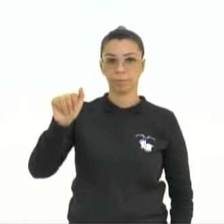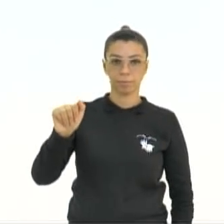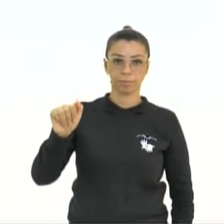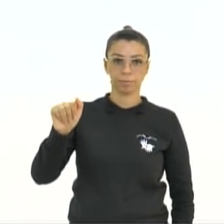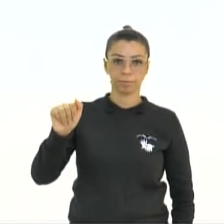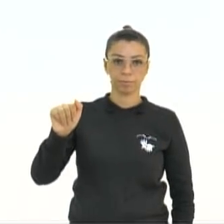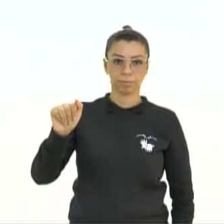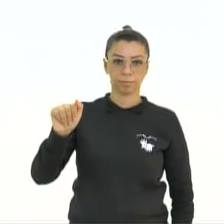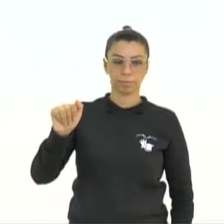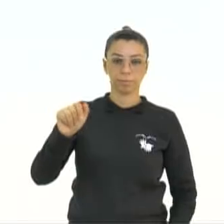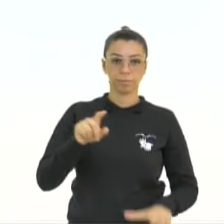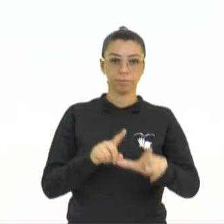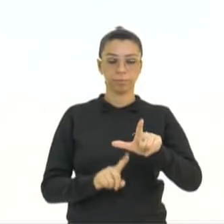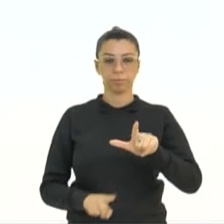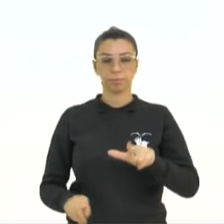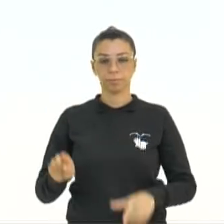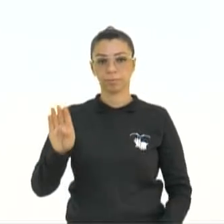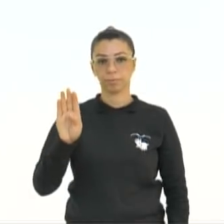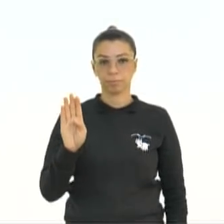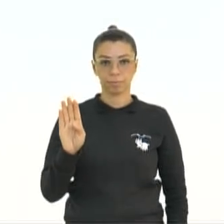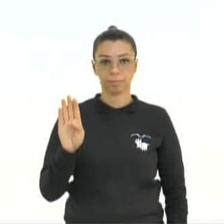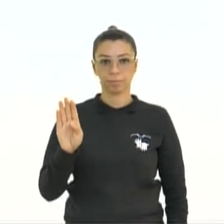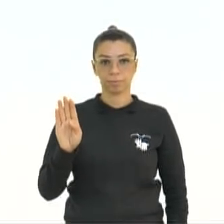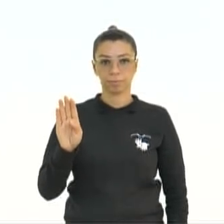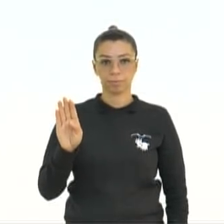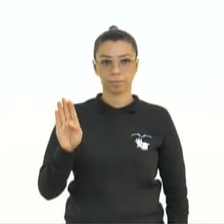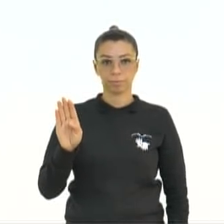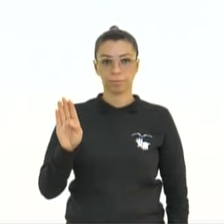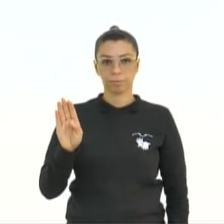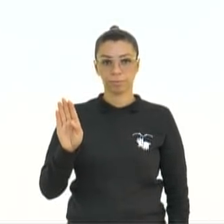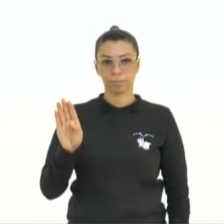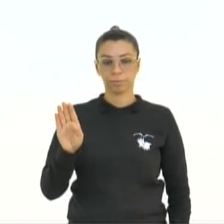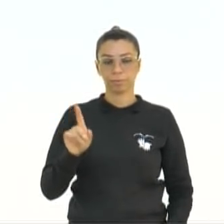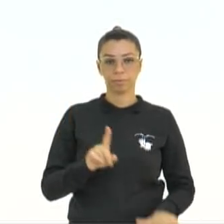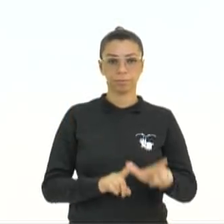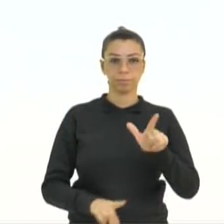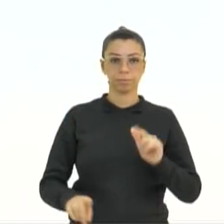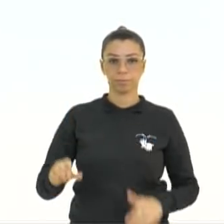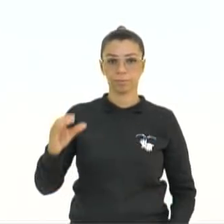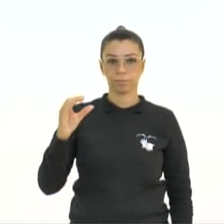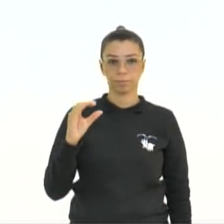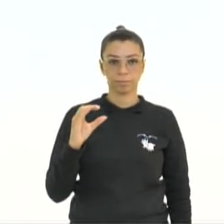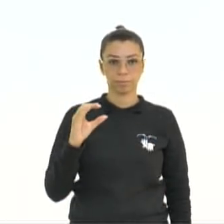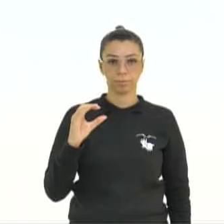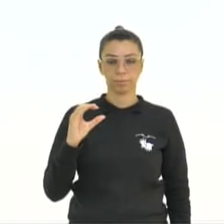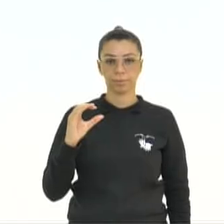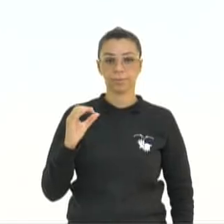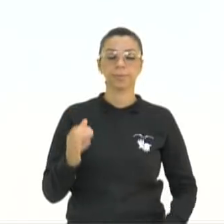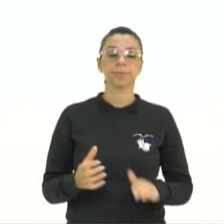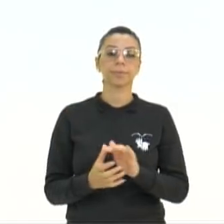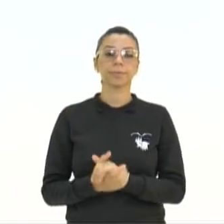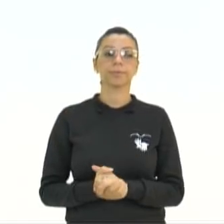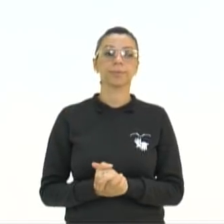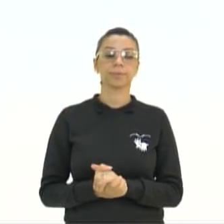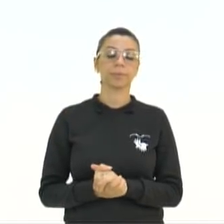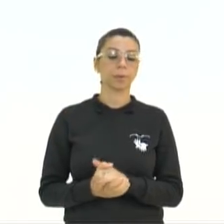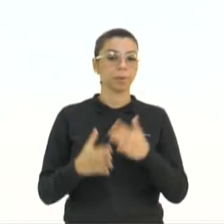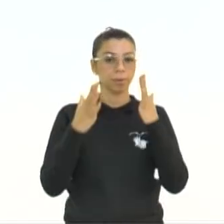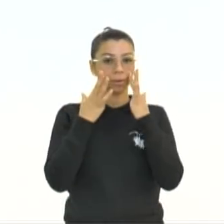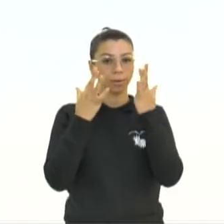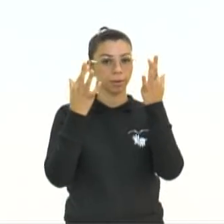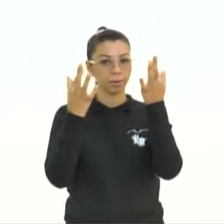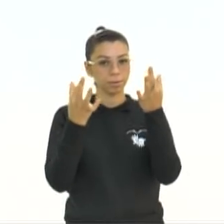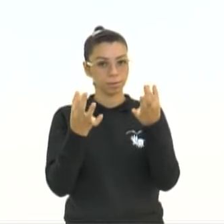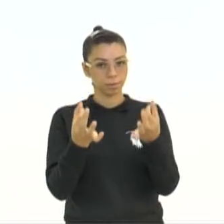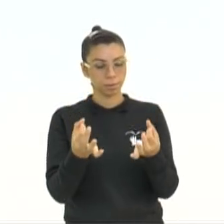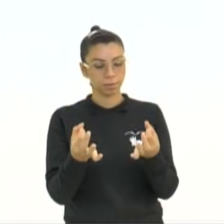classroom. Letra B. Fix the bed. Letra C. Read for little kids. Presta